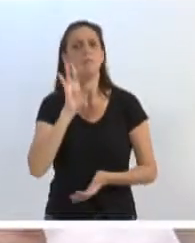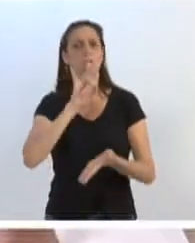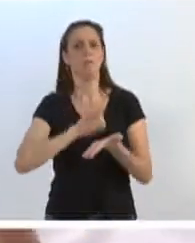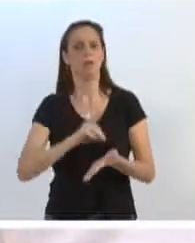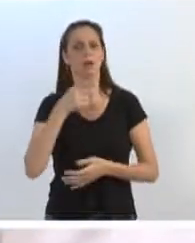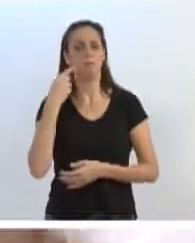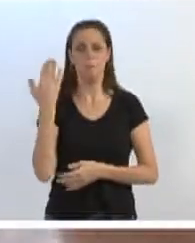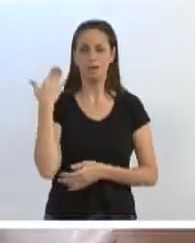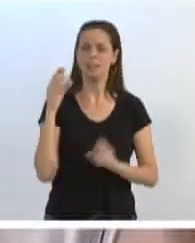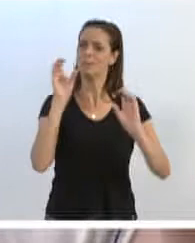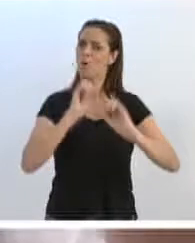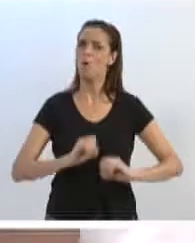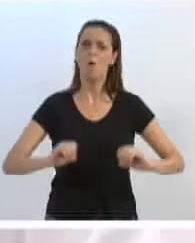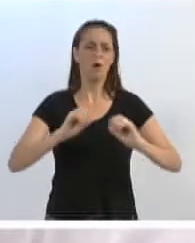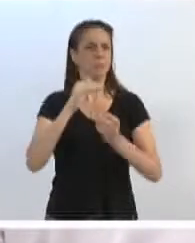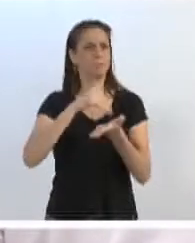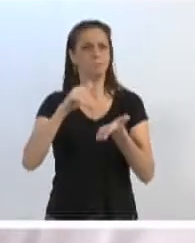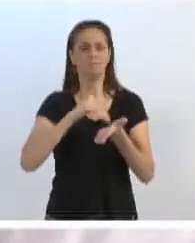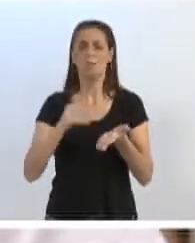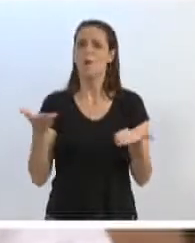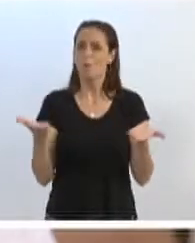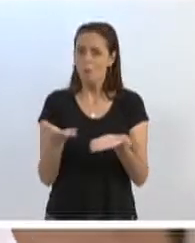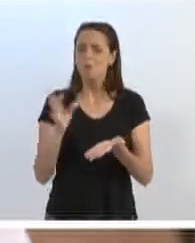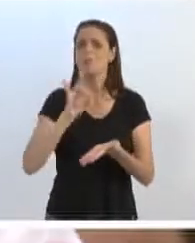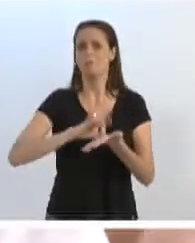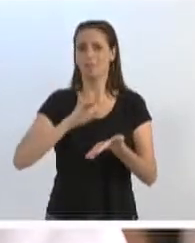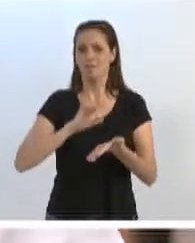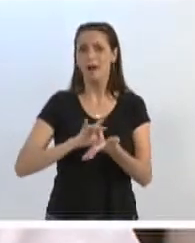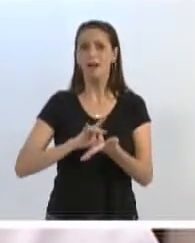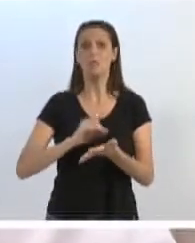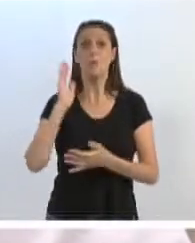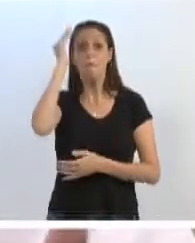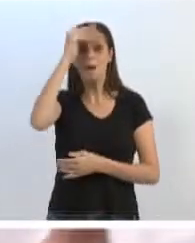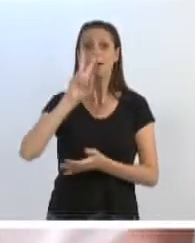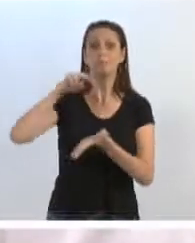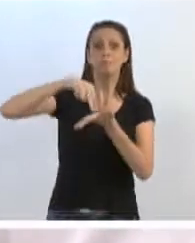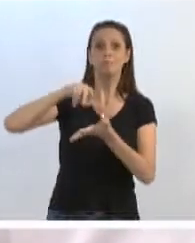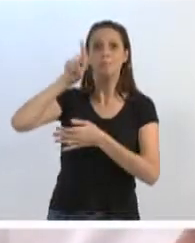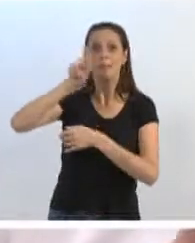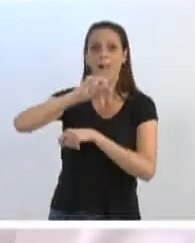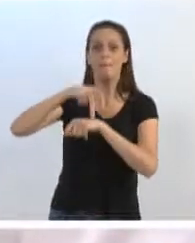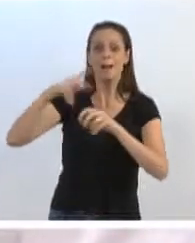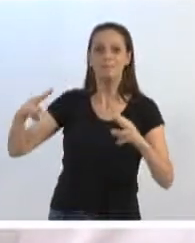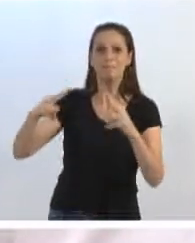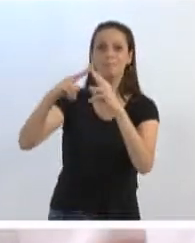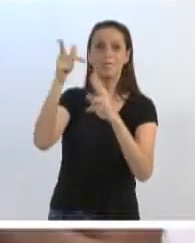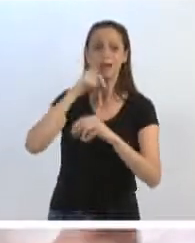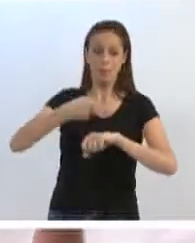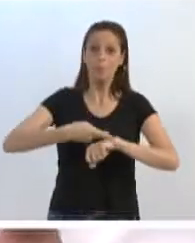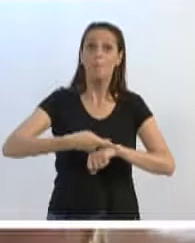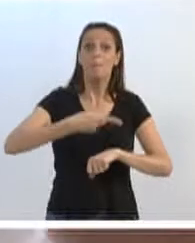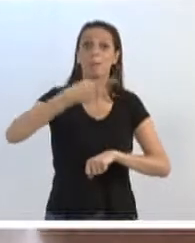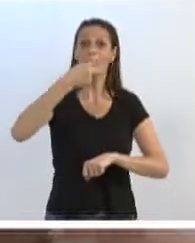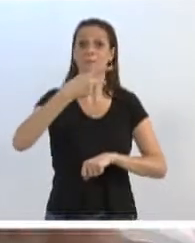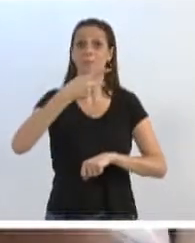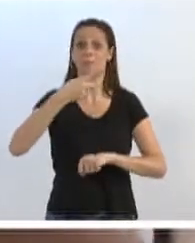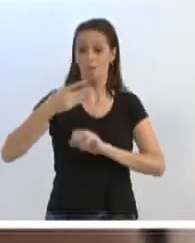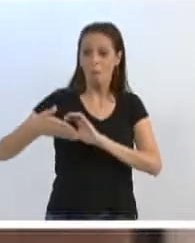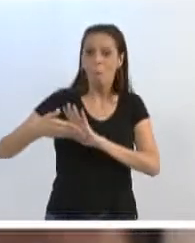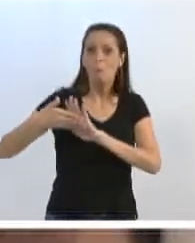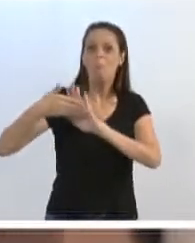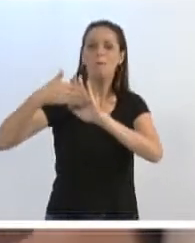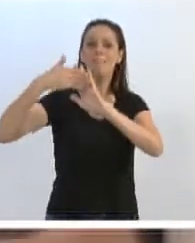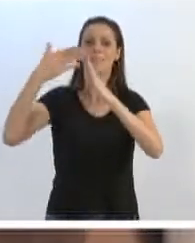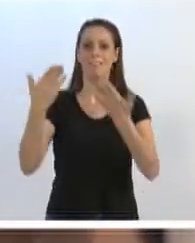secretário tá aí hoje o prefeito sendo não só a nossa prefeitura sendo homenageada alba mas sim a 1 o